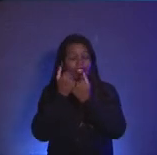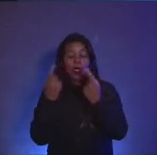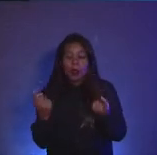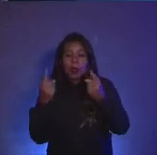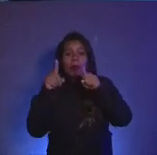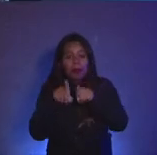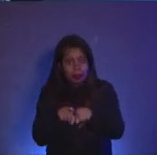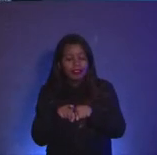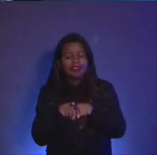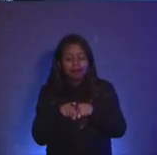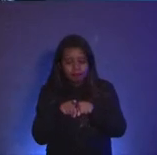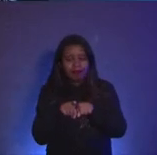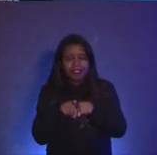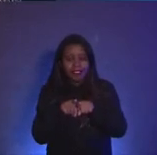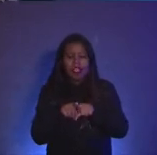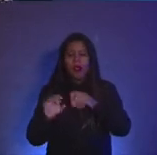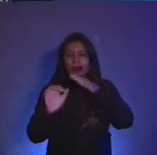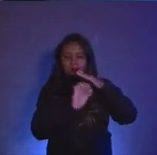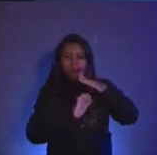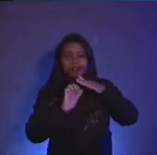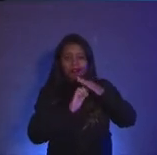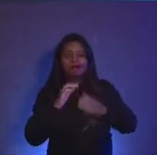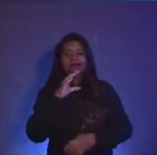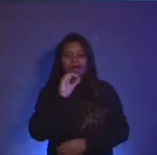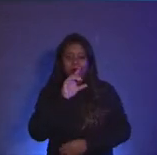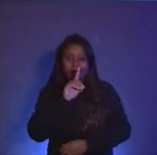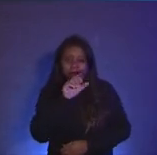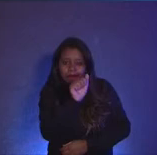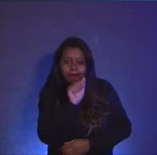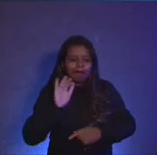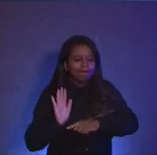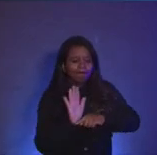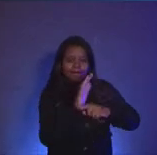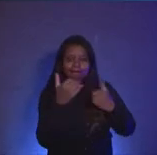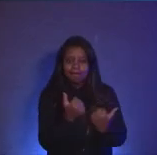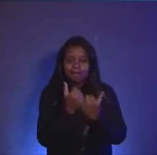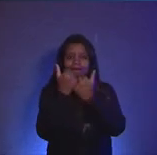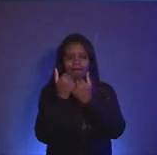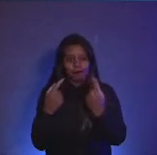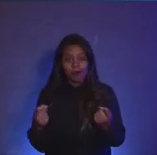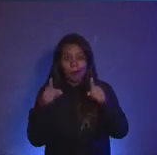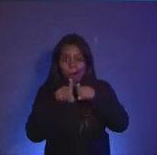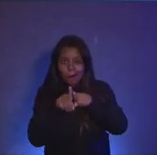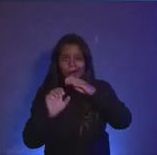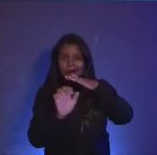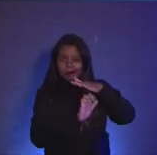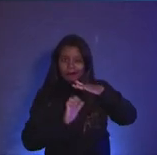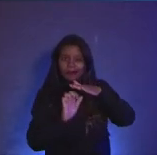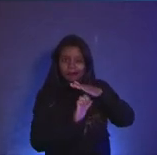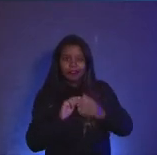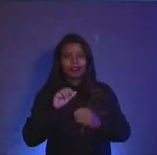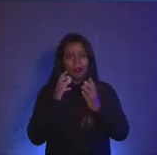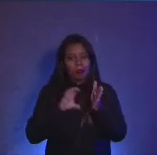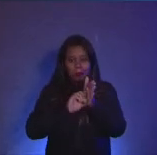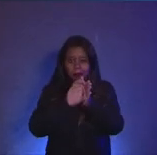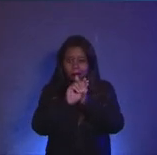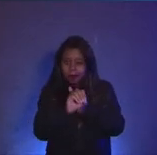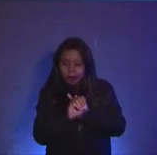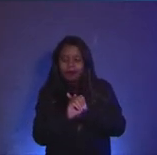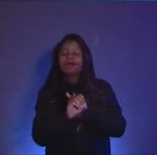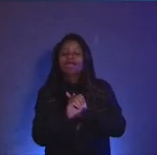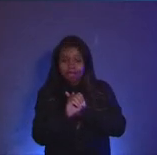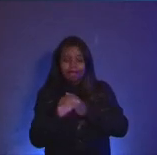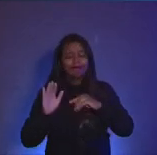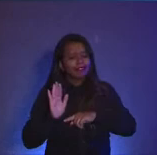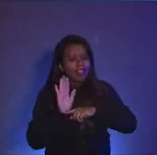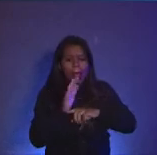organizações e empresas que acreditam sempre no CODA e faz isso tudo ser possível. Então, eu começo agradecendo a Google News Initiative, que